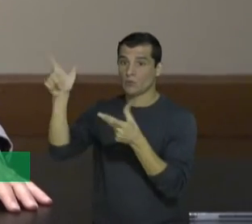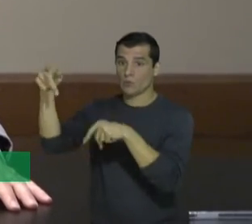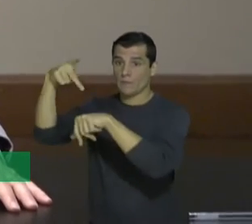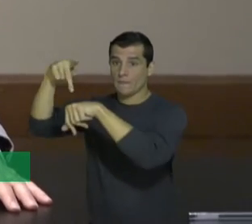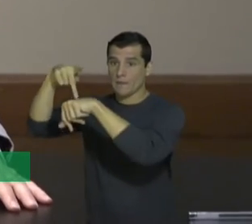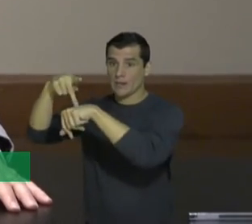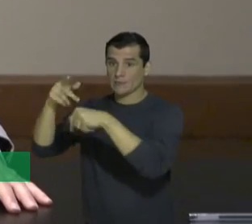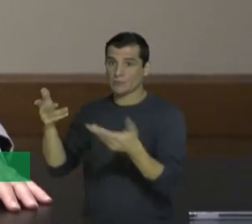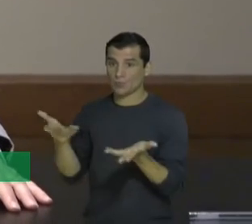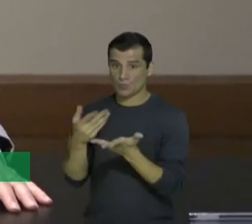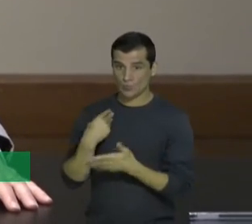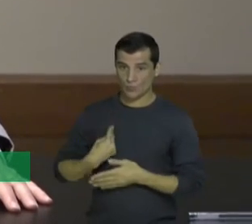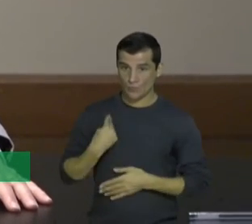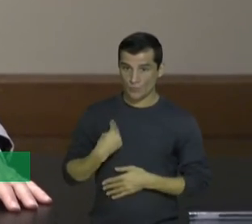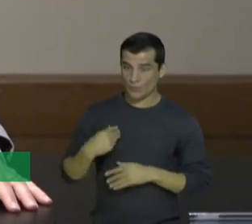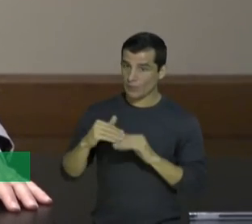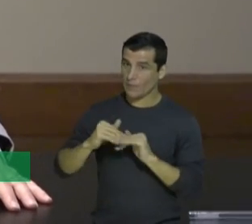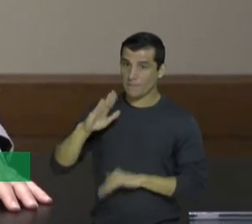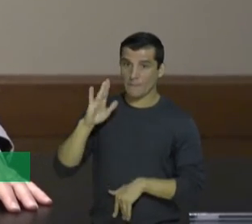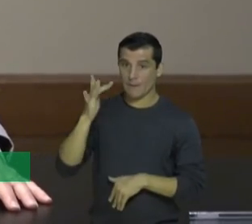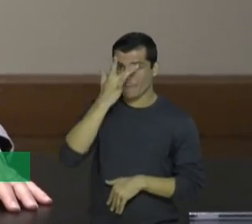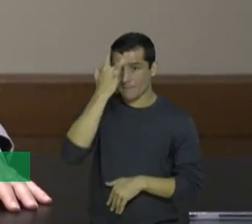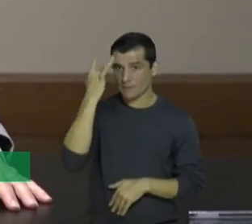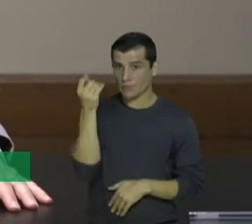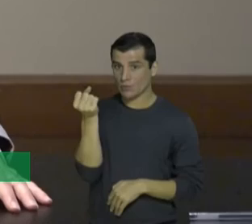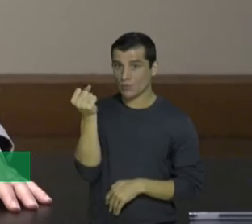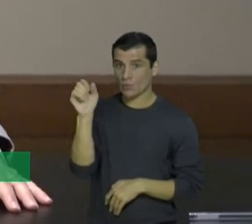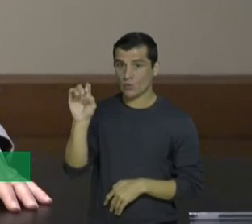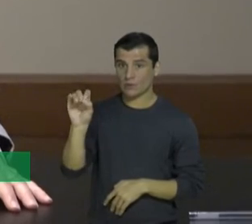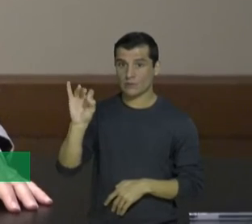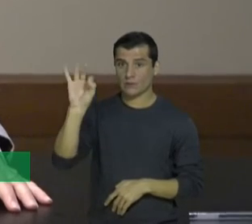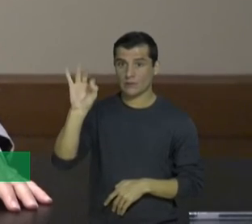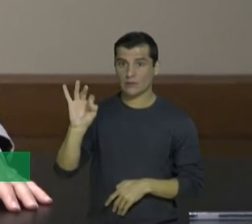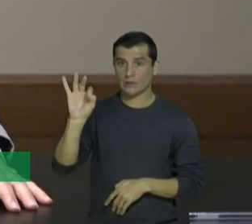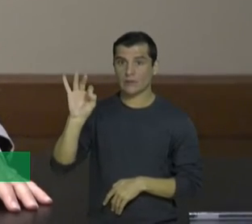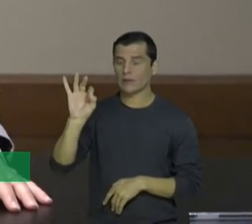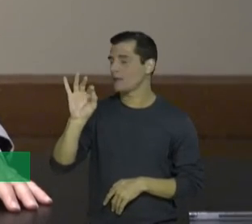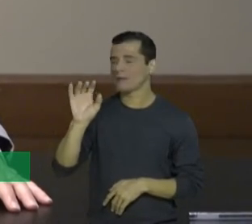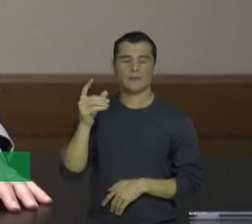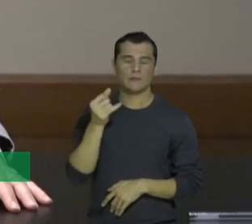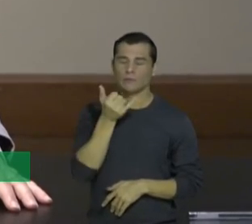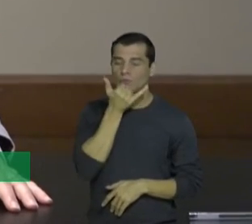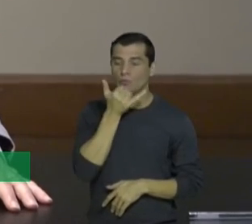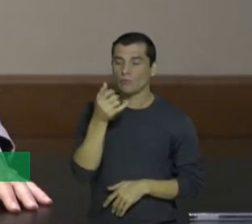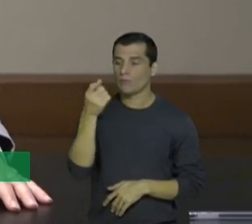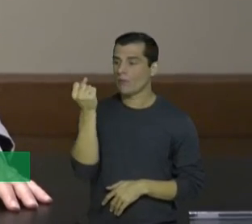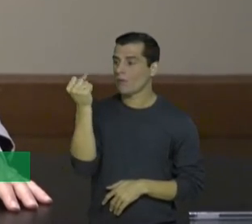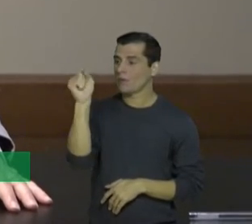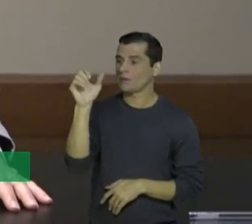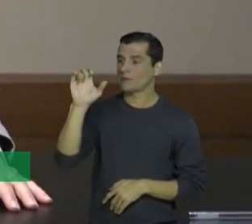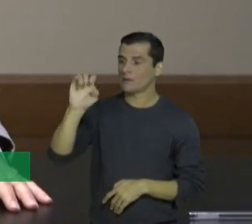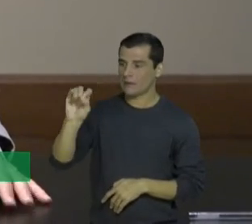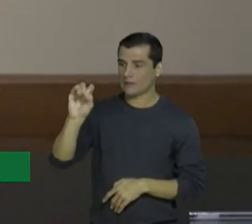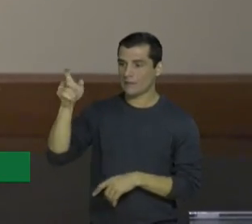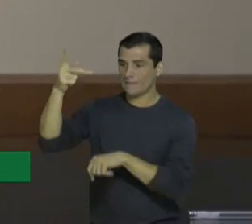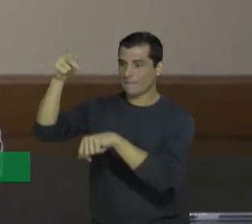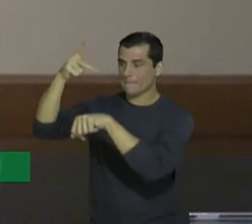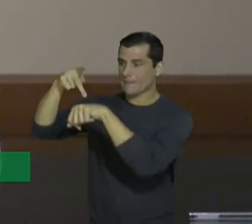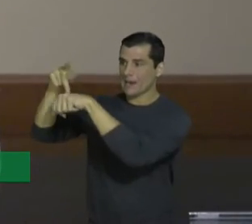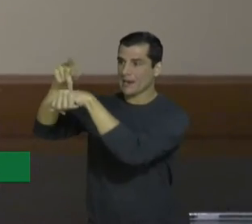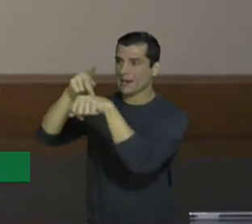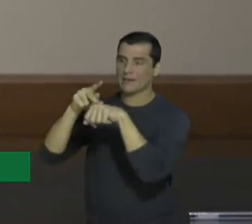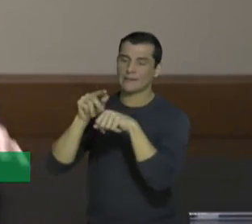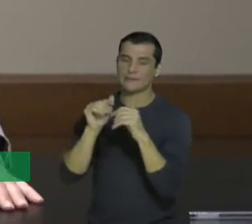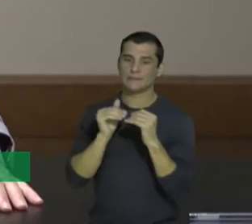atendendo mais de 80 países a nível de mundo exportando carne de aves e carne de suínos e na